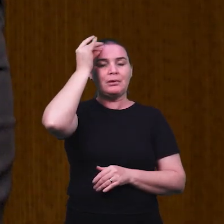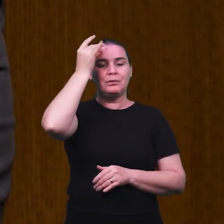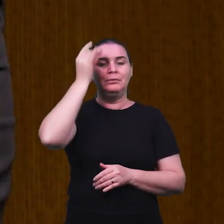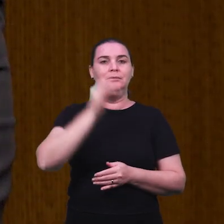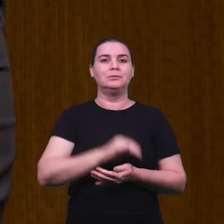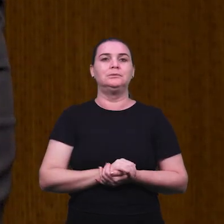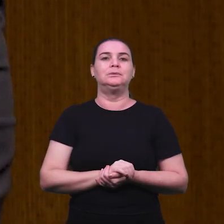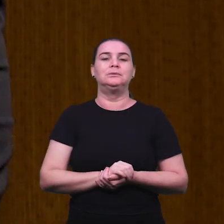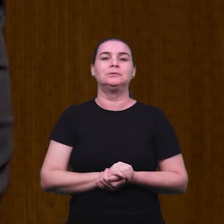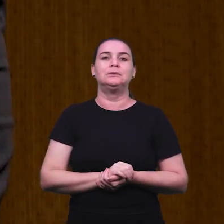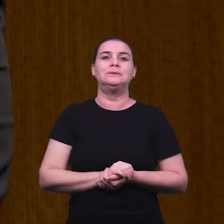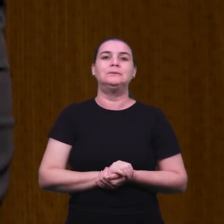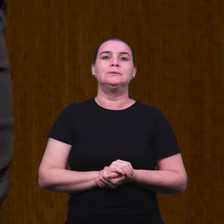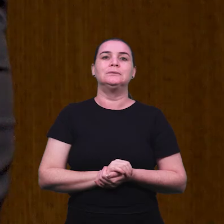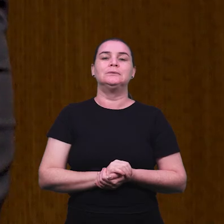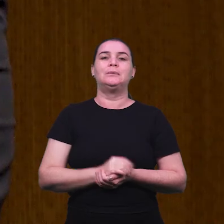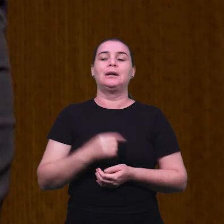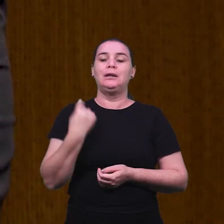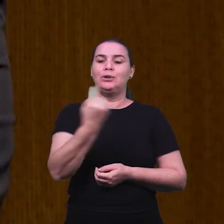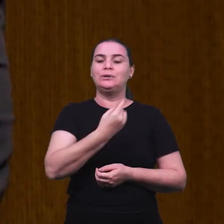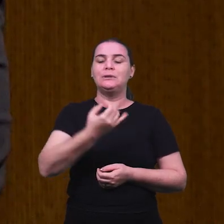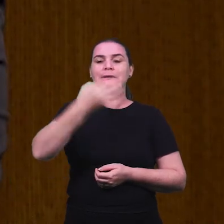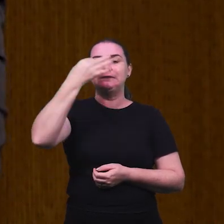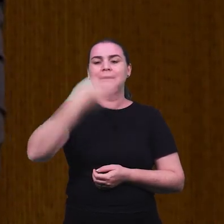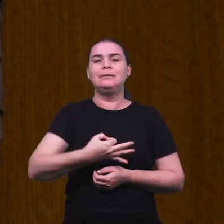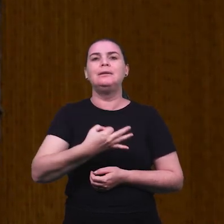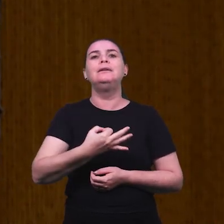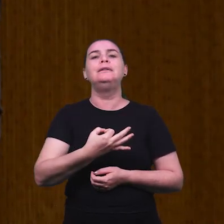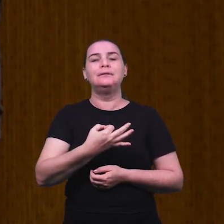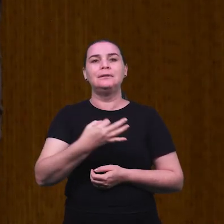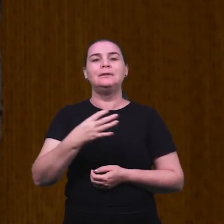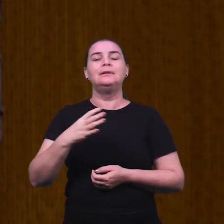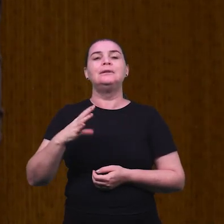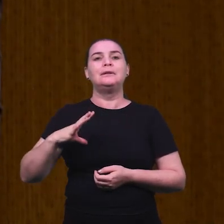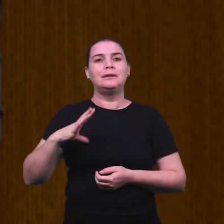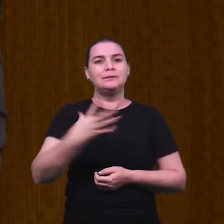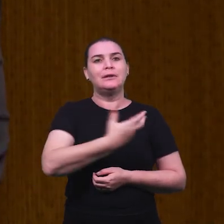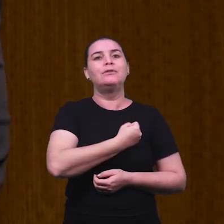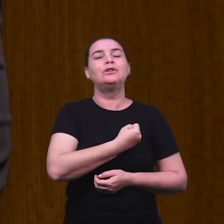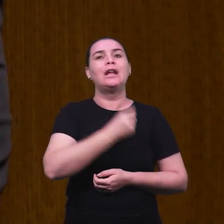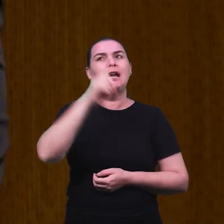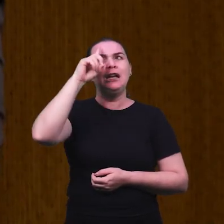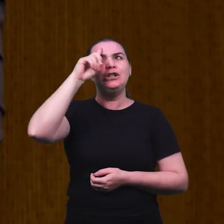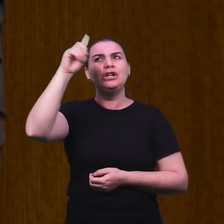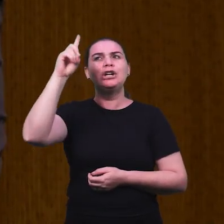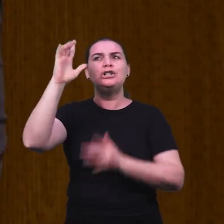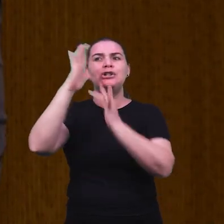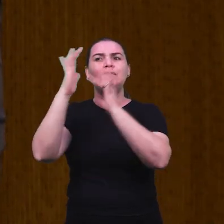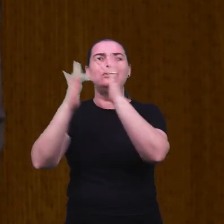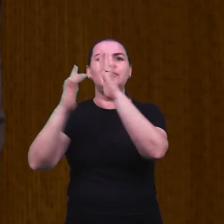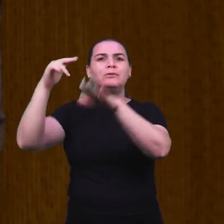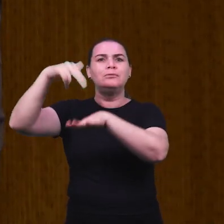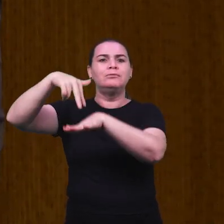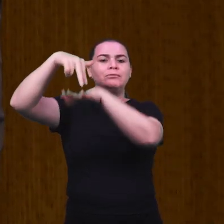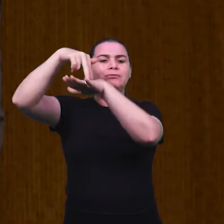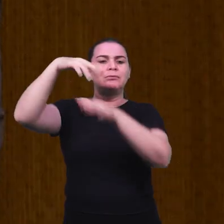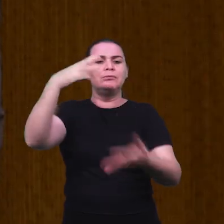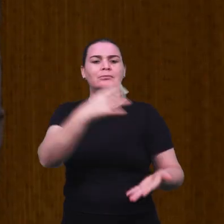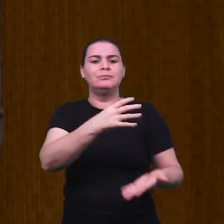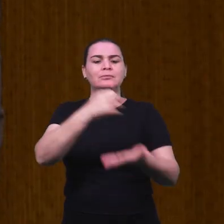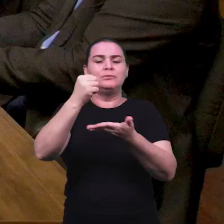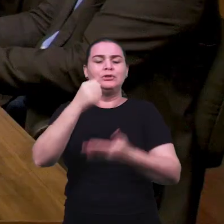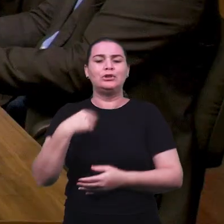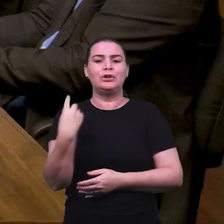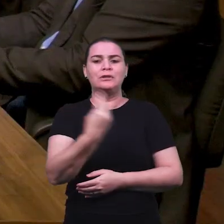Santo, nós tenhamos a certeza da salvação e naquele grande dia, quando o Senhor vier arrebatar a sua igreja, estaremos com o Senhor na eternidade. Muito